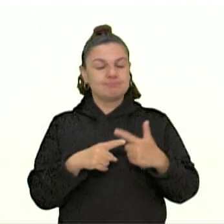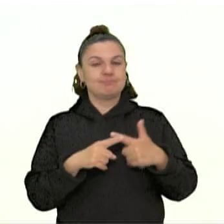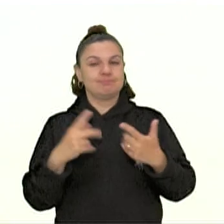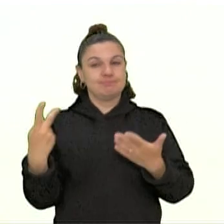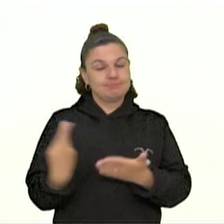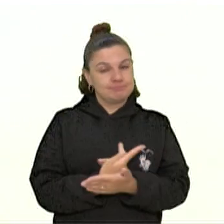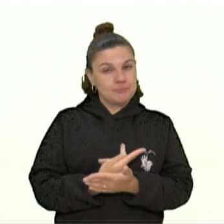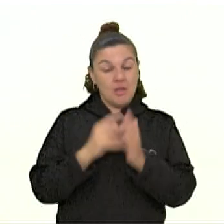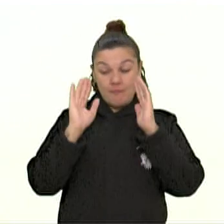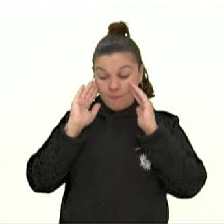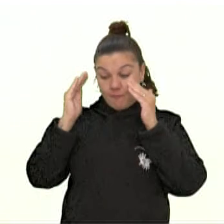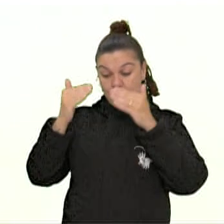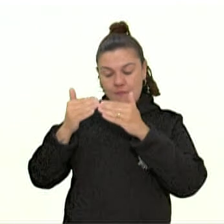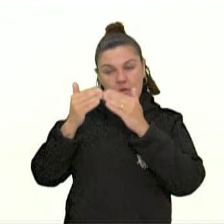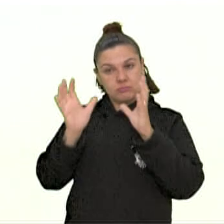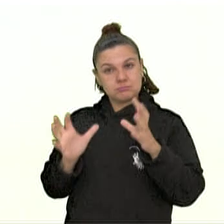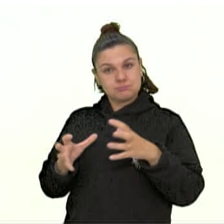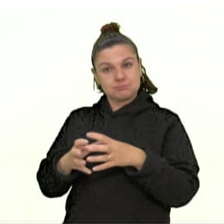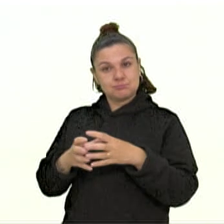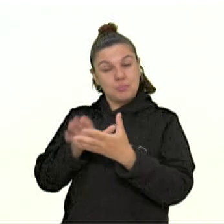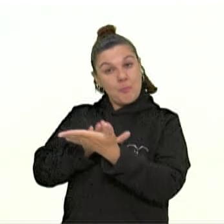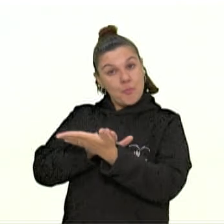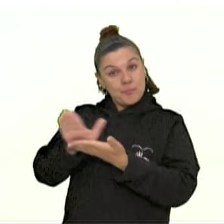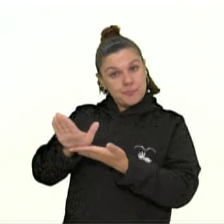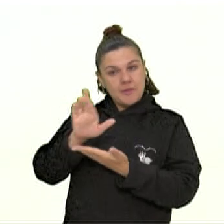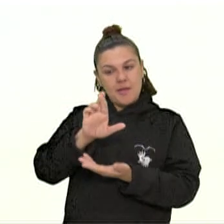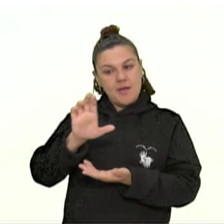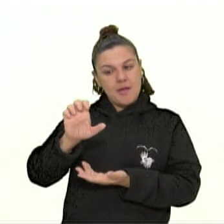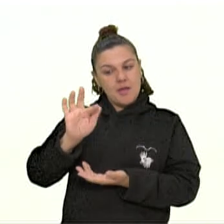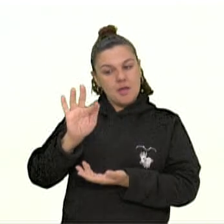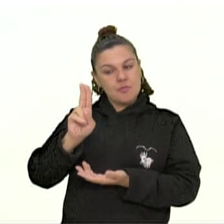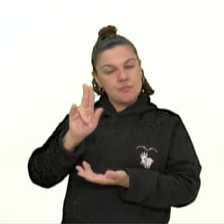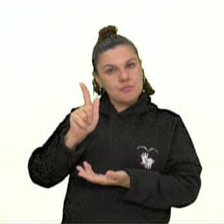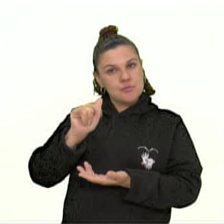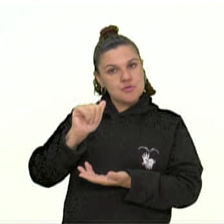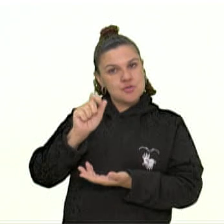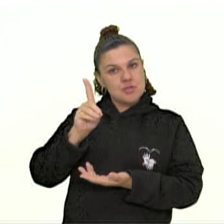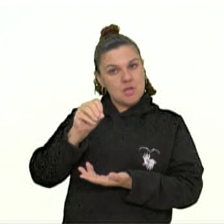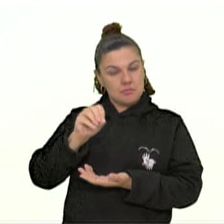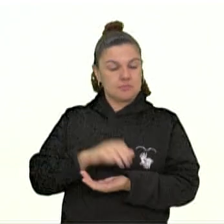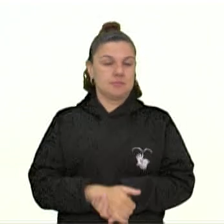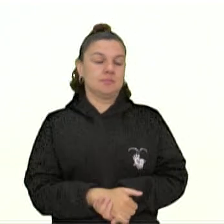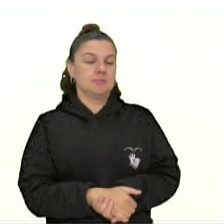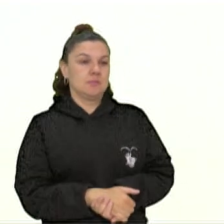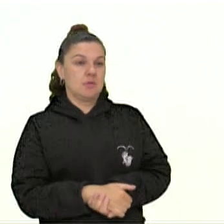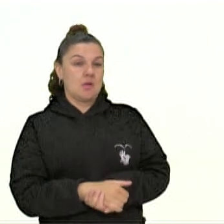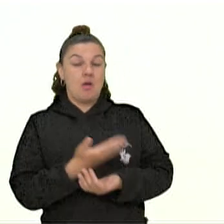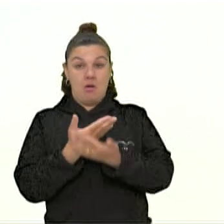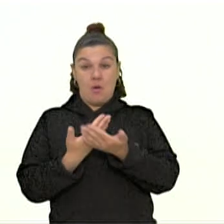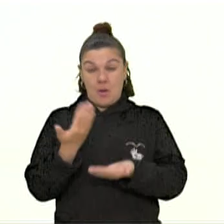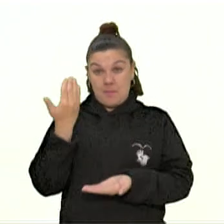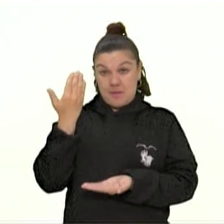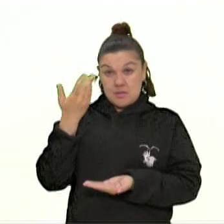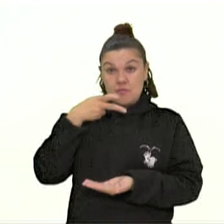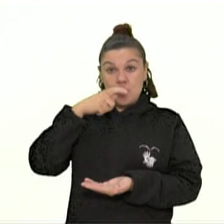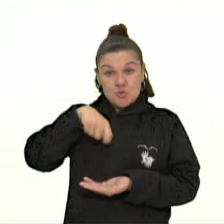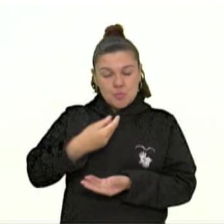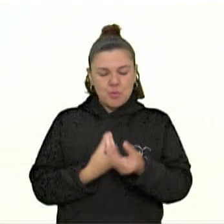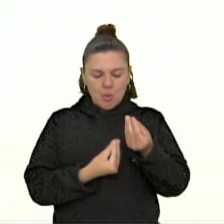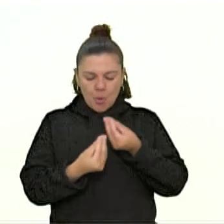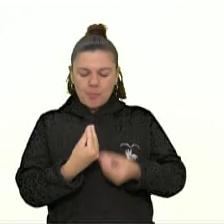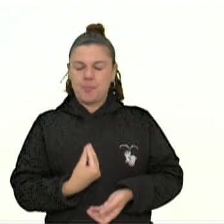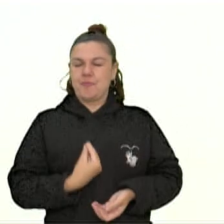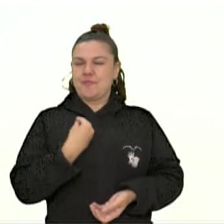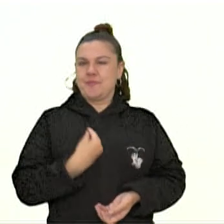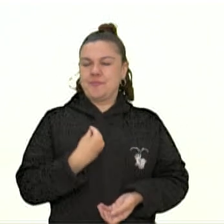dos refugiados. Na aula anterior, falamos sobre as condições de vida da população no continente